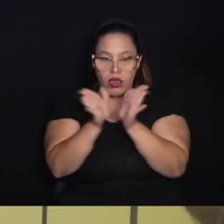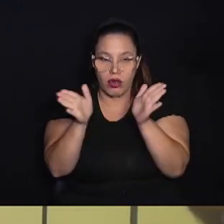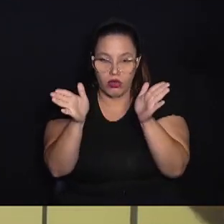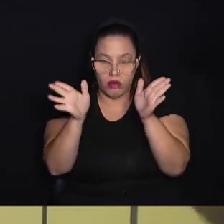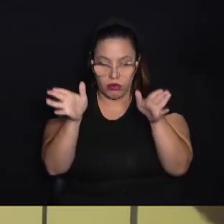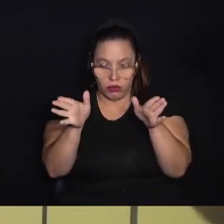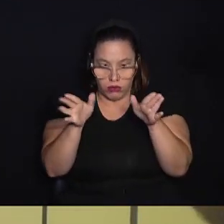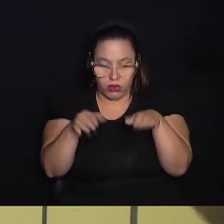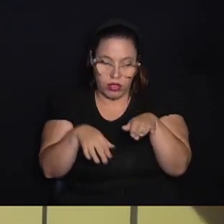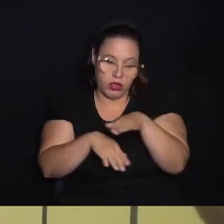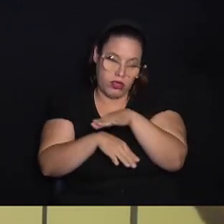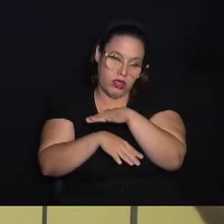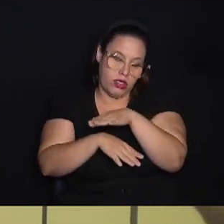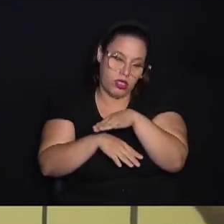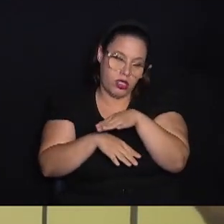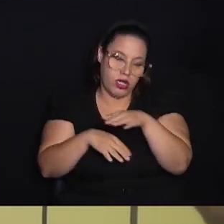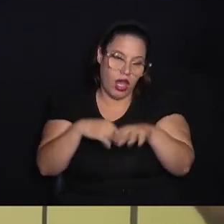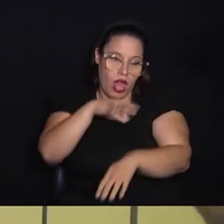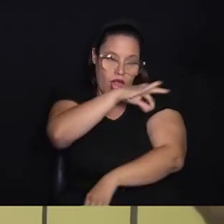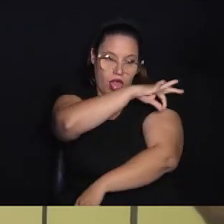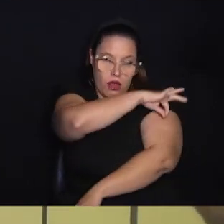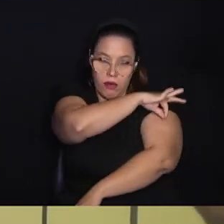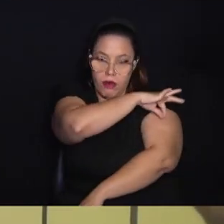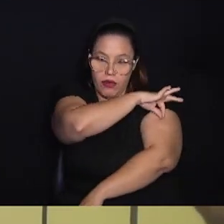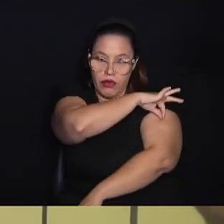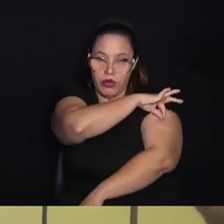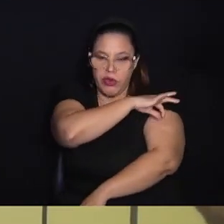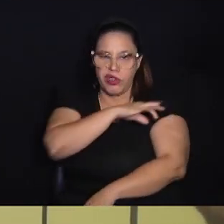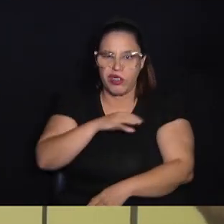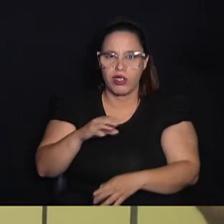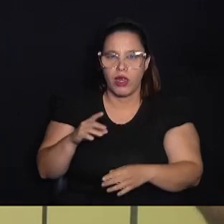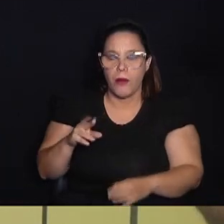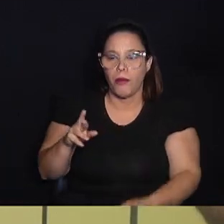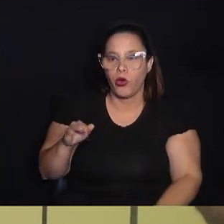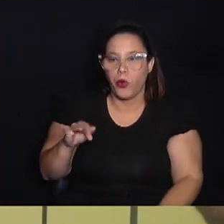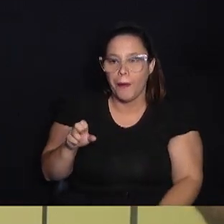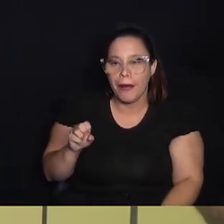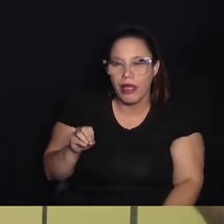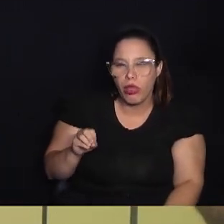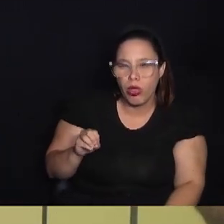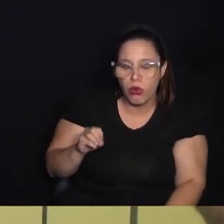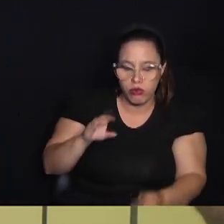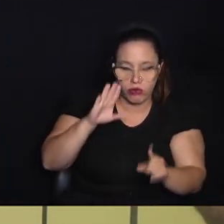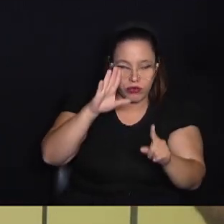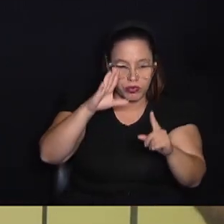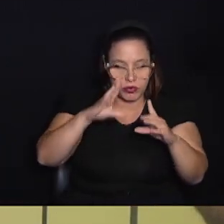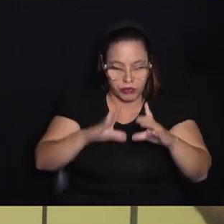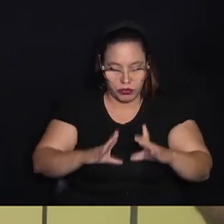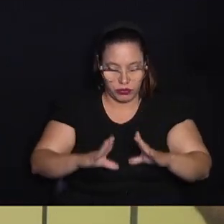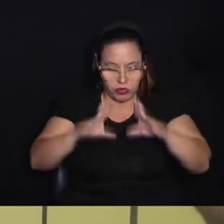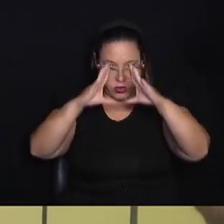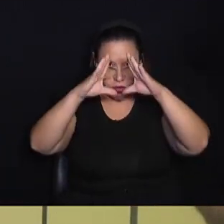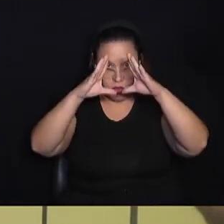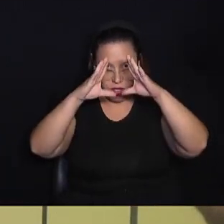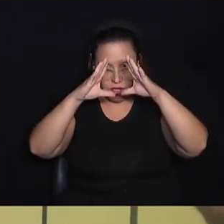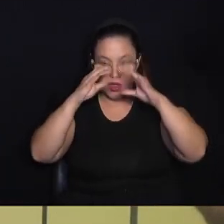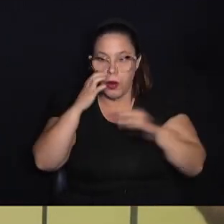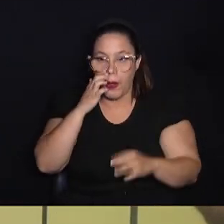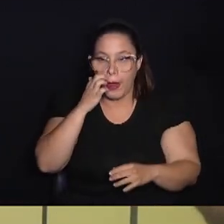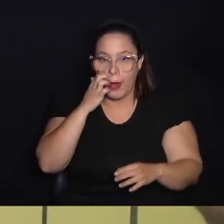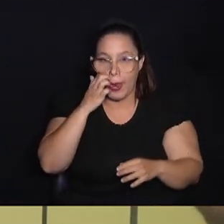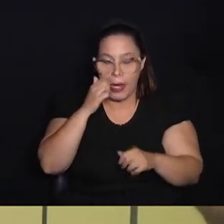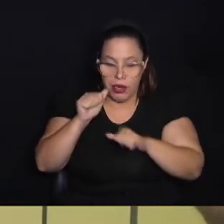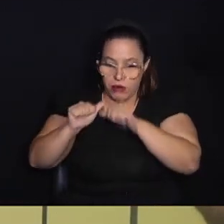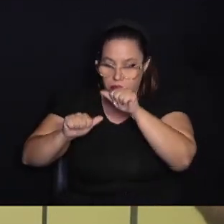o monumento das Andorinhas delas voando esse monumento para quem não sabe ficava no Largo das Andorinhas Olha só houve uma mudança do